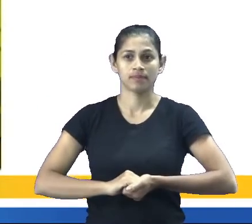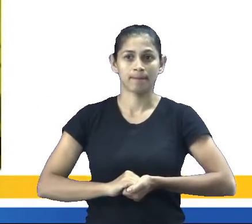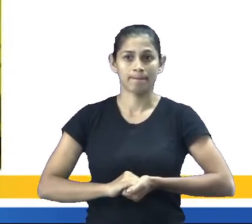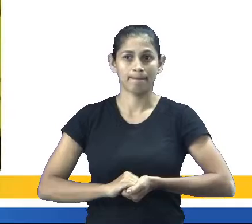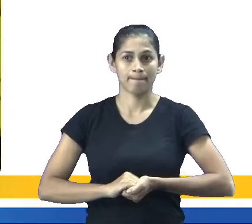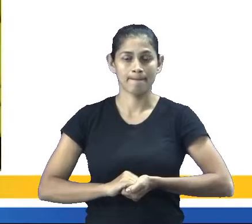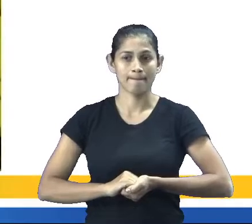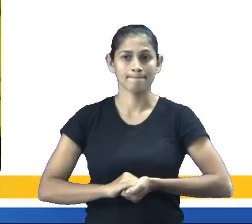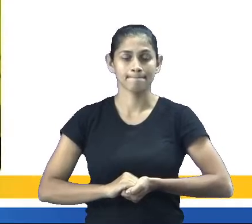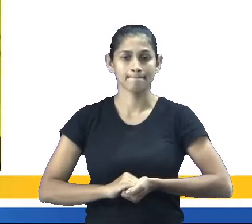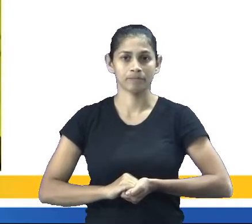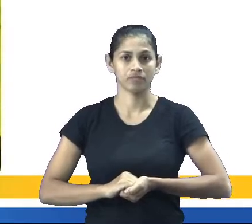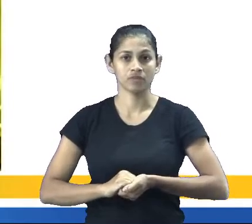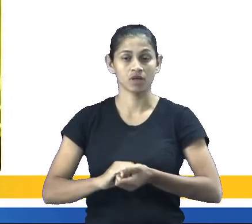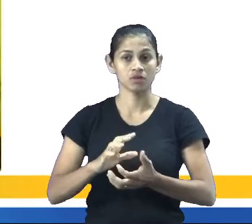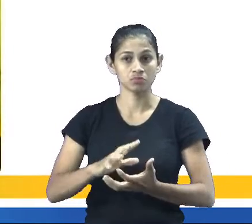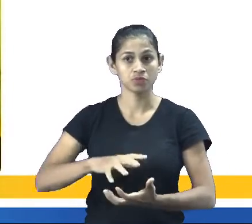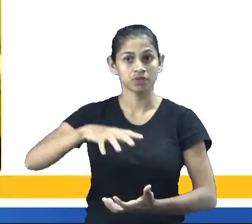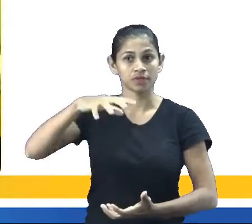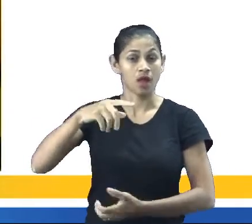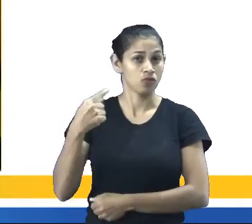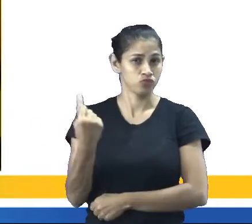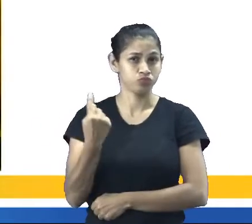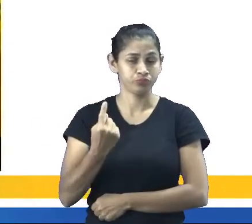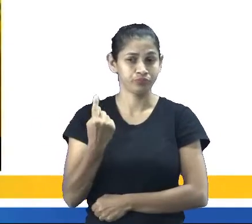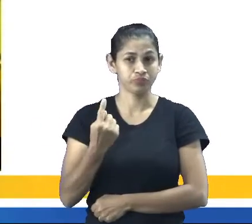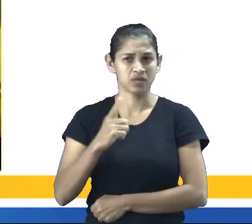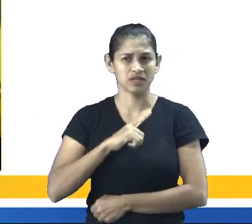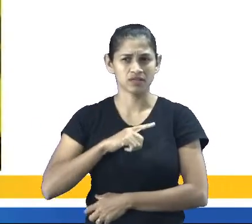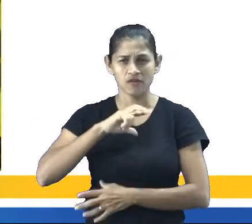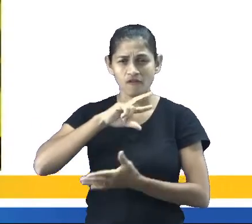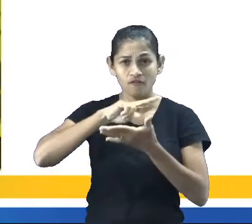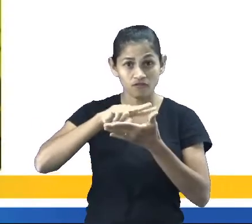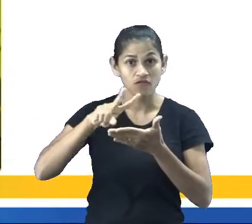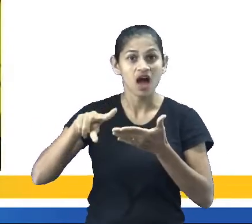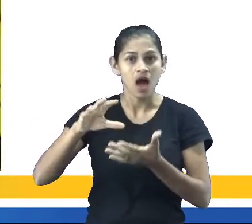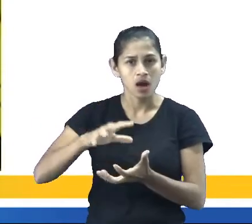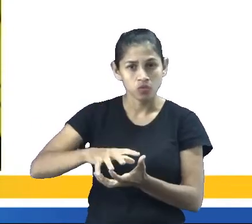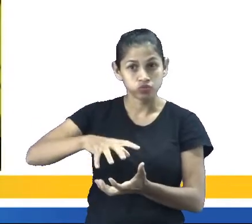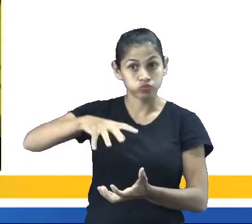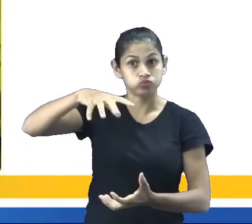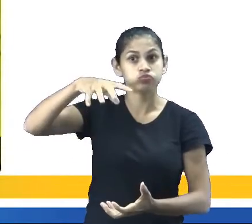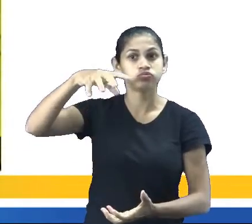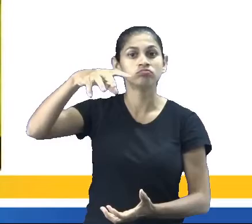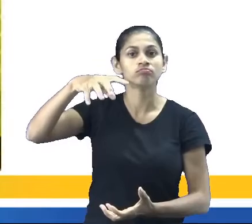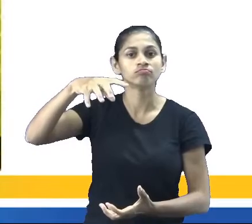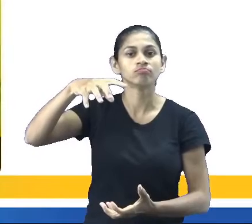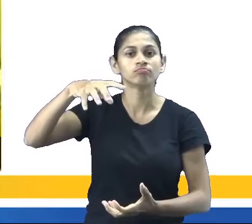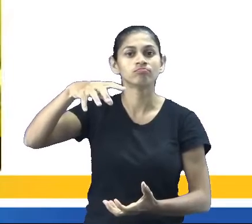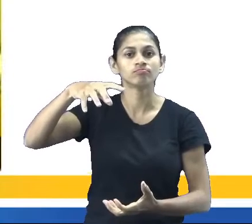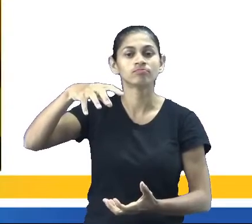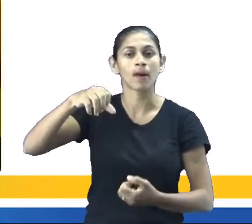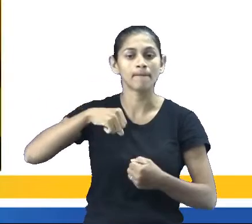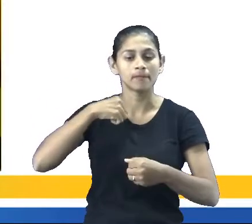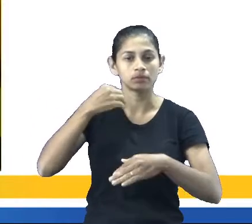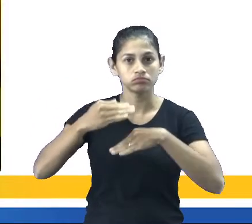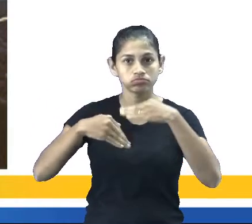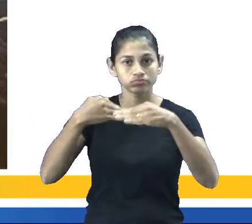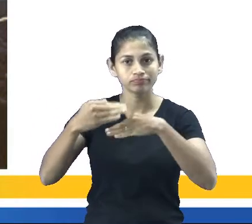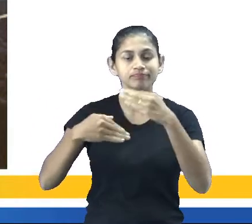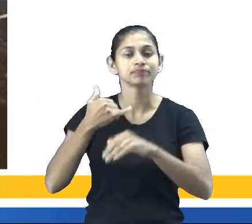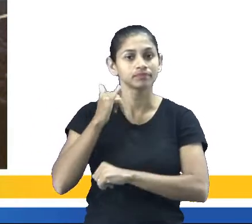nas hidroelétricas eles têm 10, 12, 20 turbinas desse tamanho ali para a produção de energia.